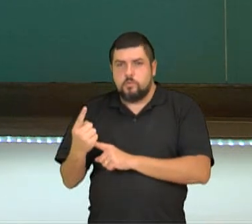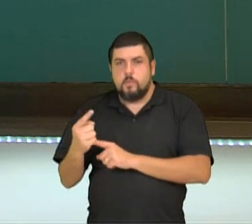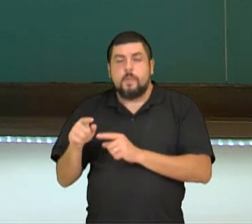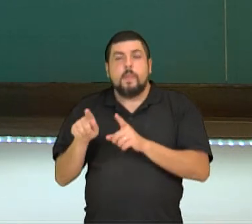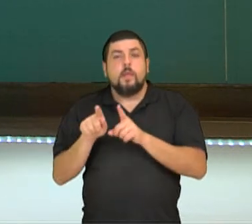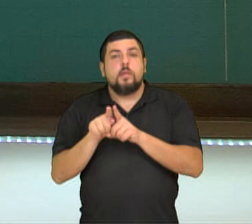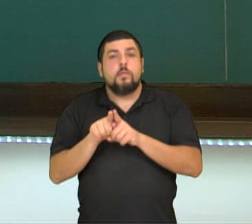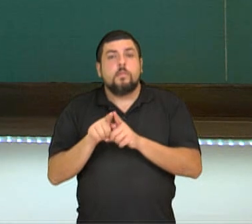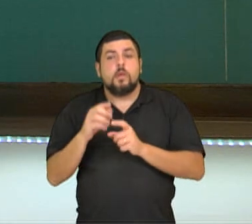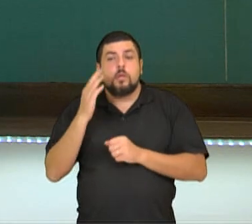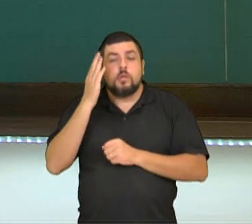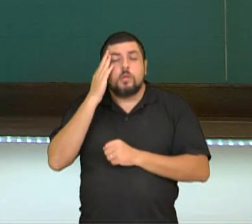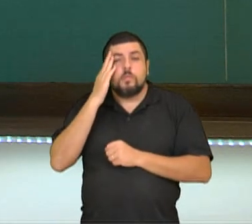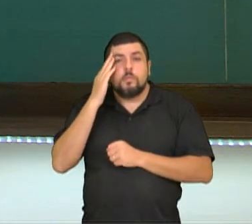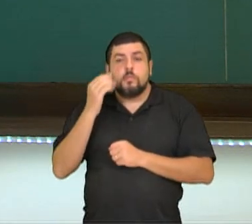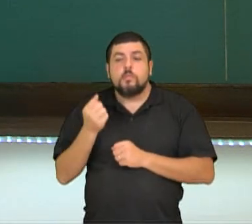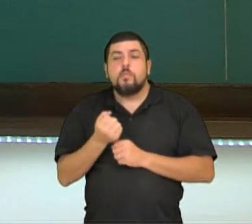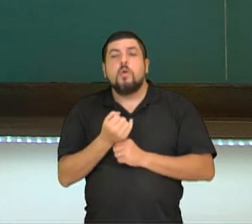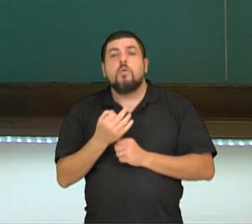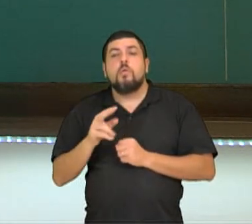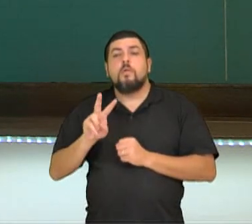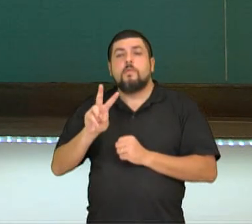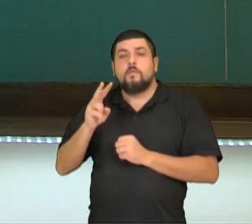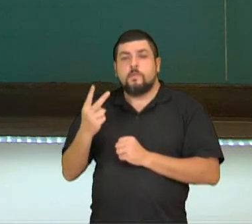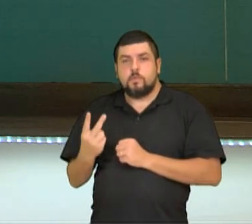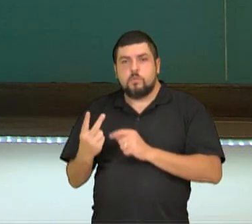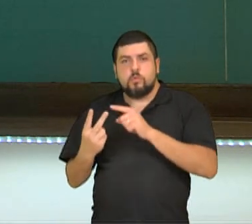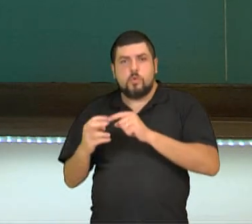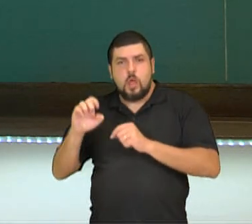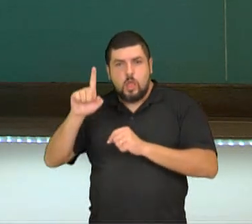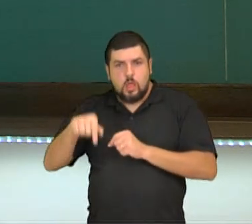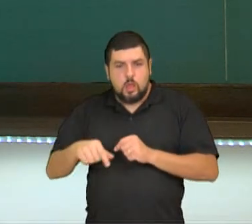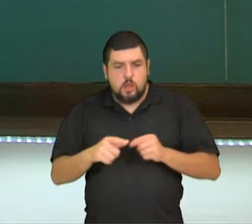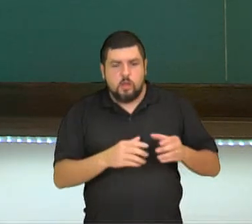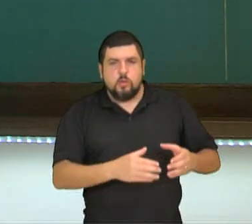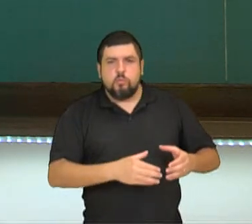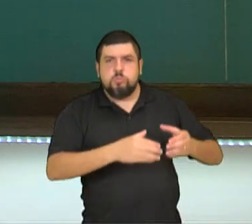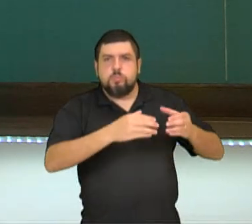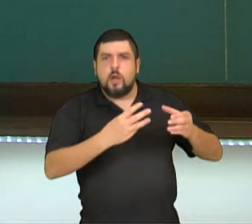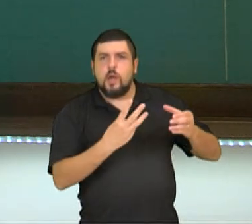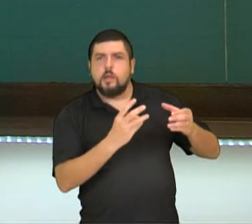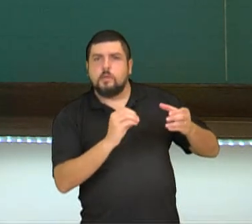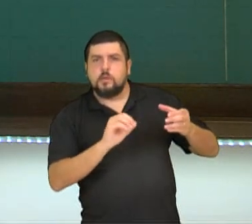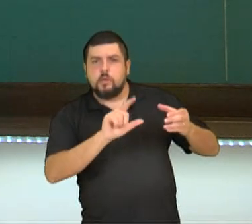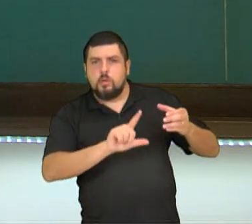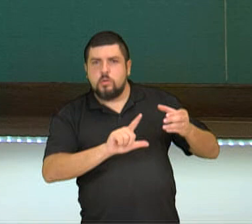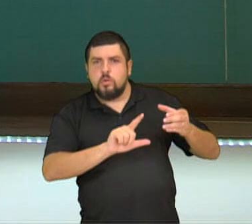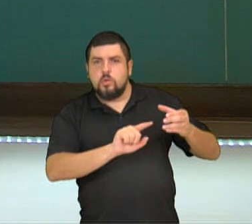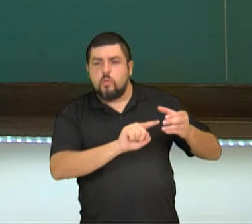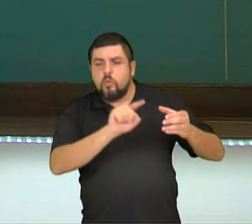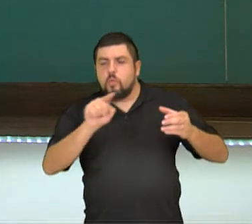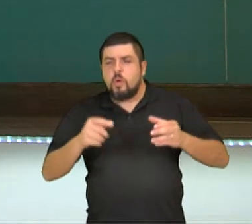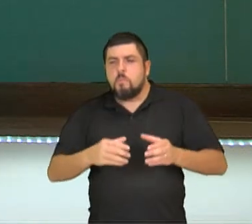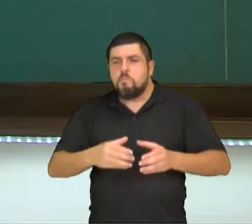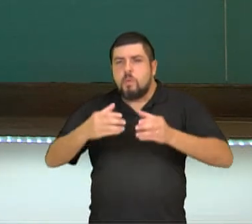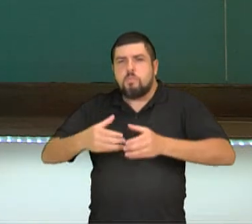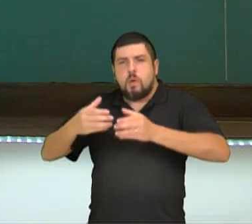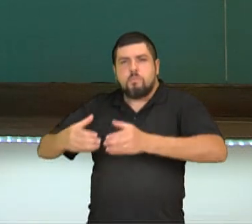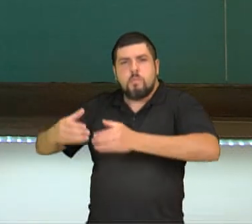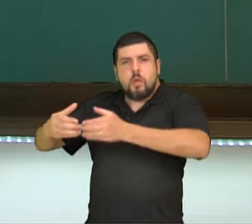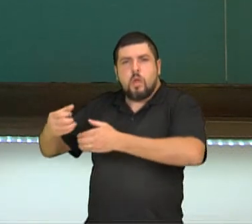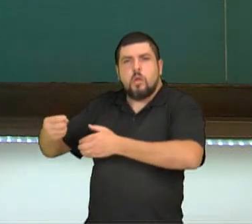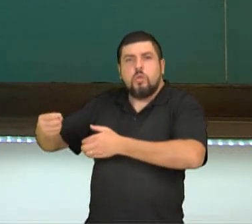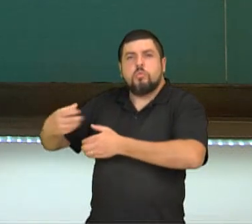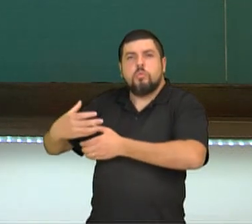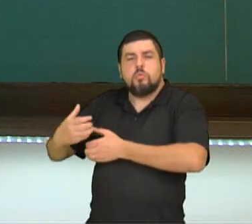do V1 mais os 300 litros de água potável, né, de água sem sal que eles têm lá no navio. Então, eu vou colocar aqui na